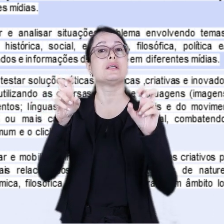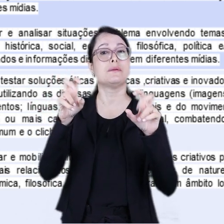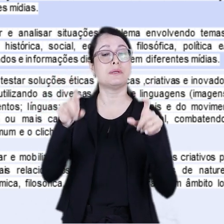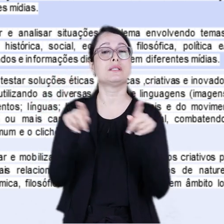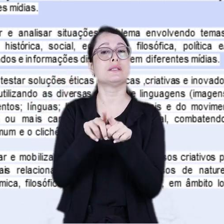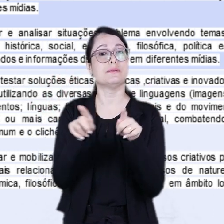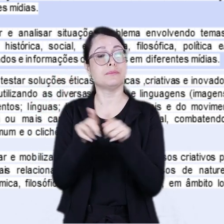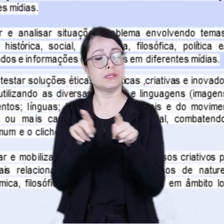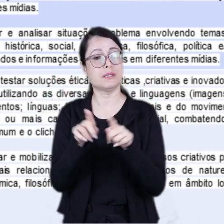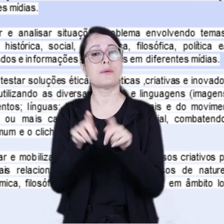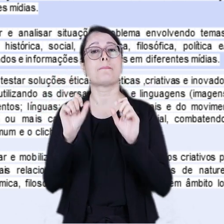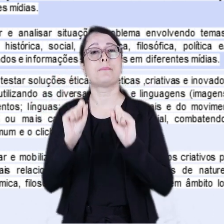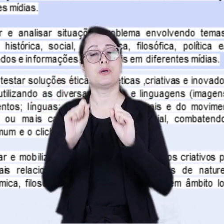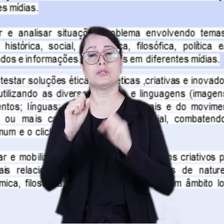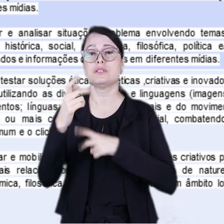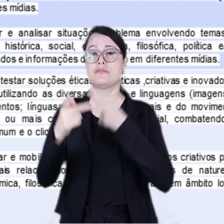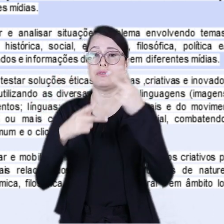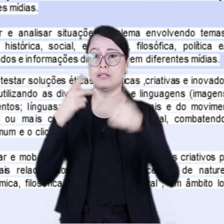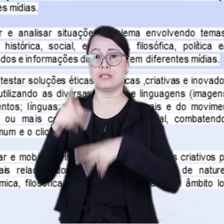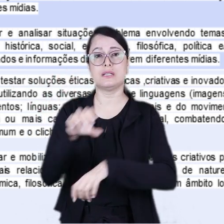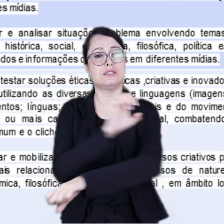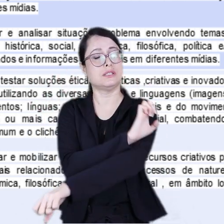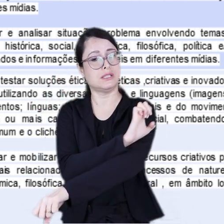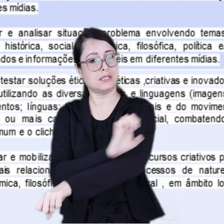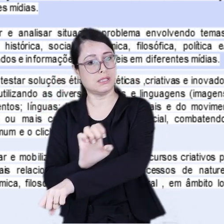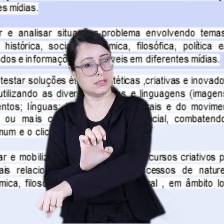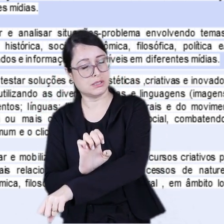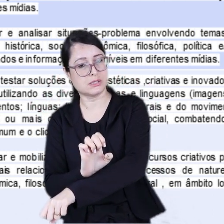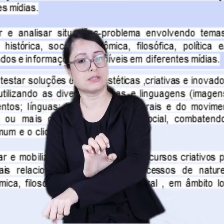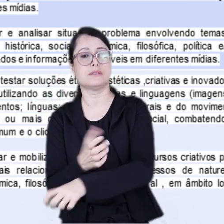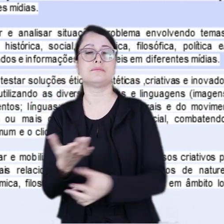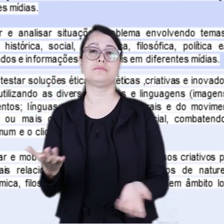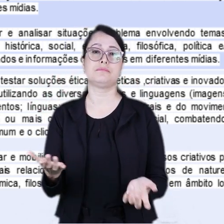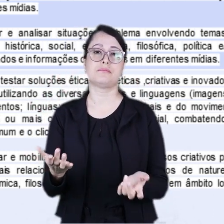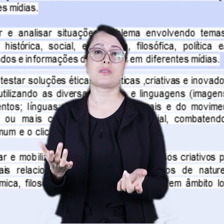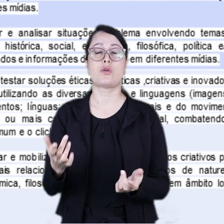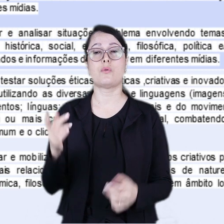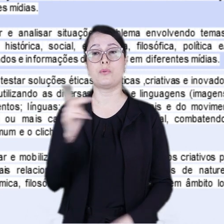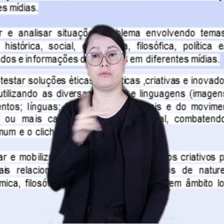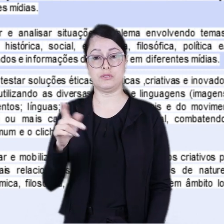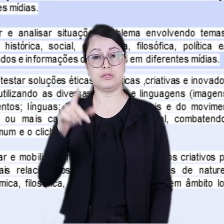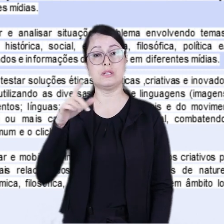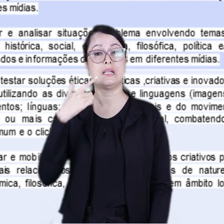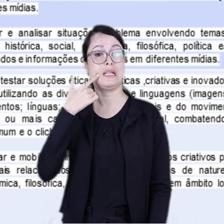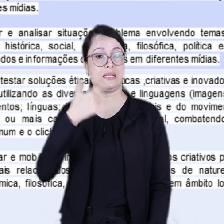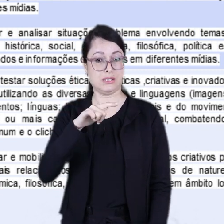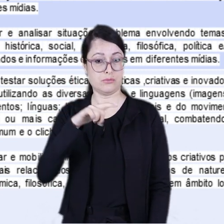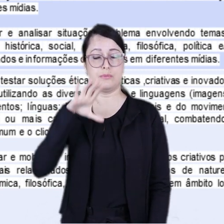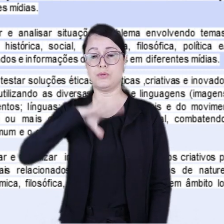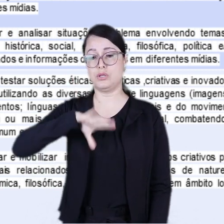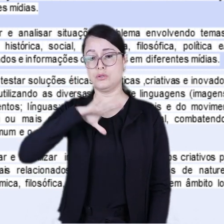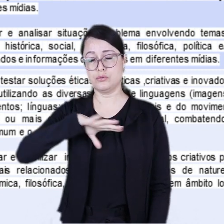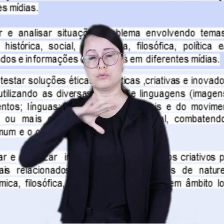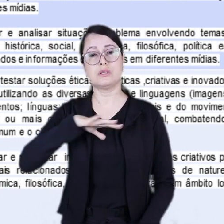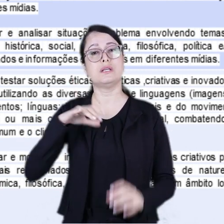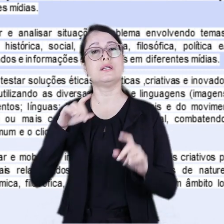dos nossos estudantes, quais são os aspectos positivos, né, ou quais são os problemas oriundos da utilização das